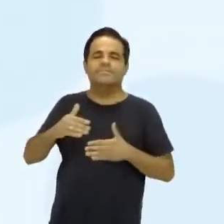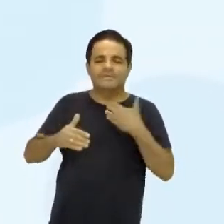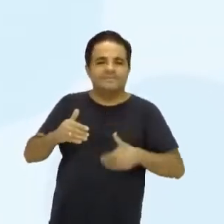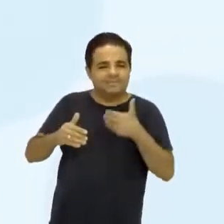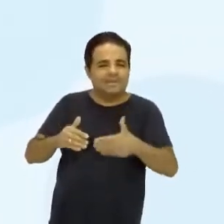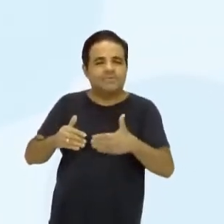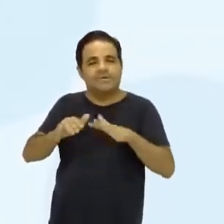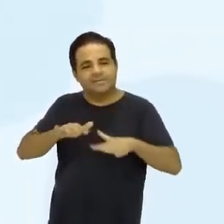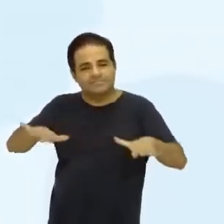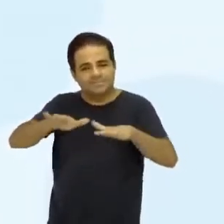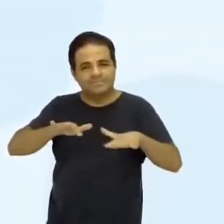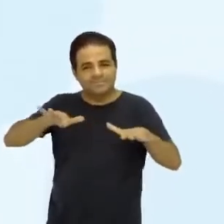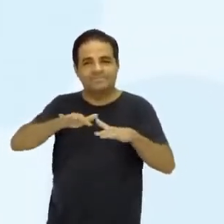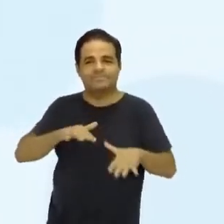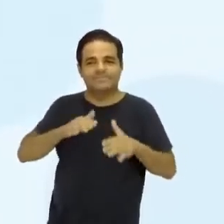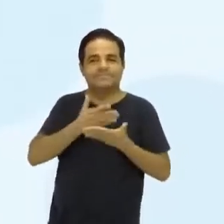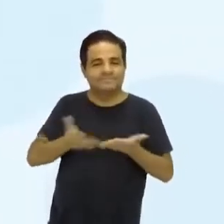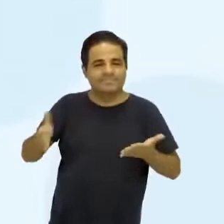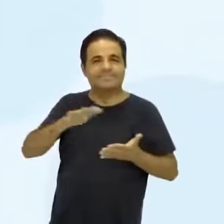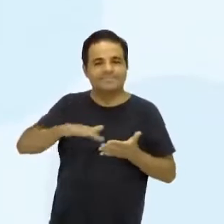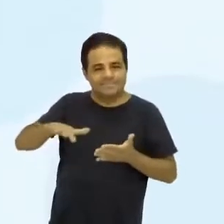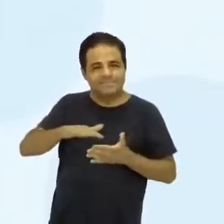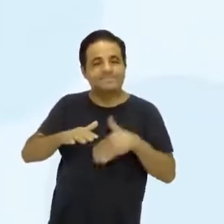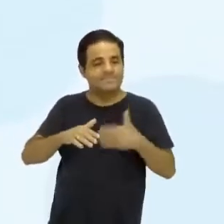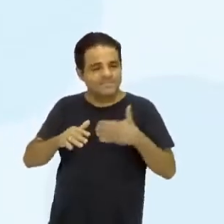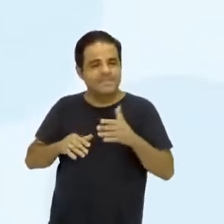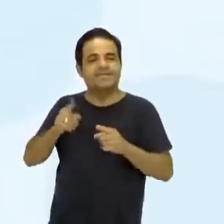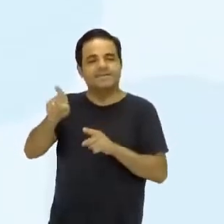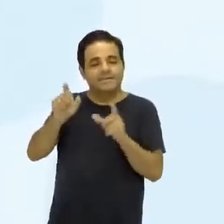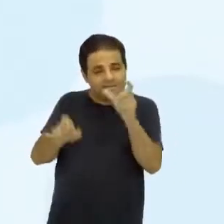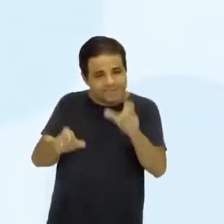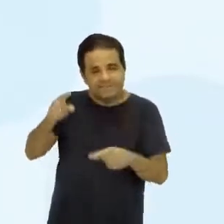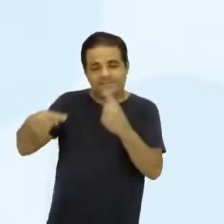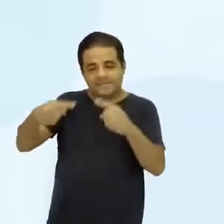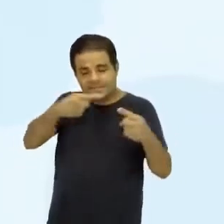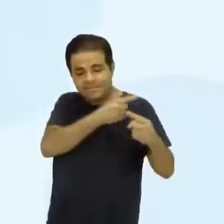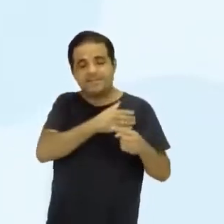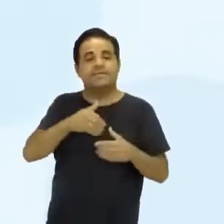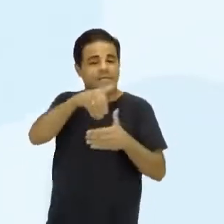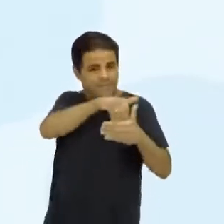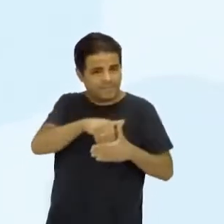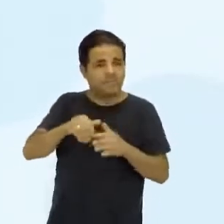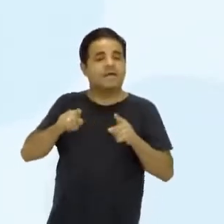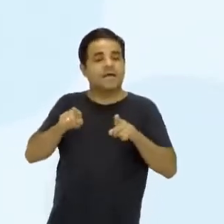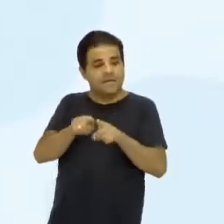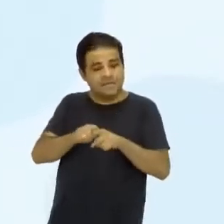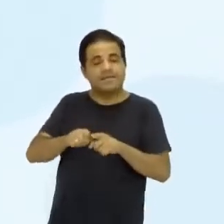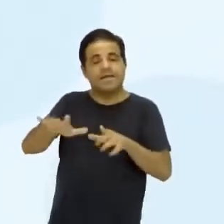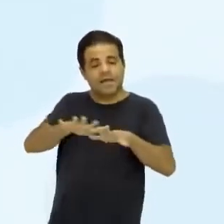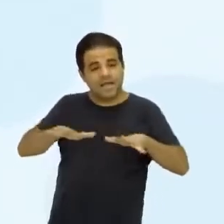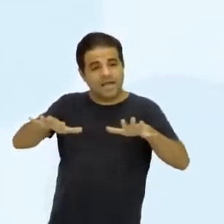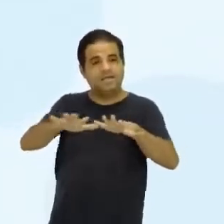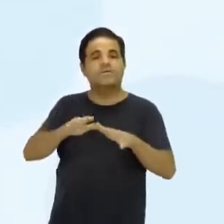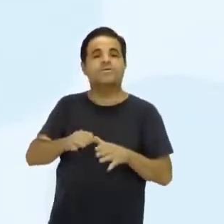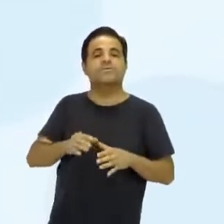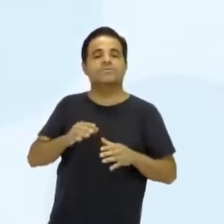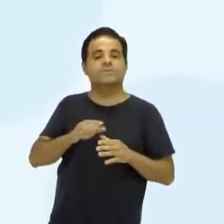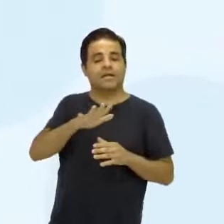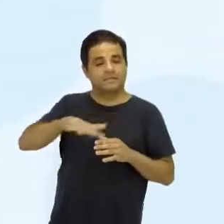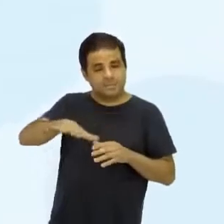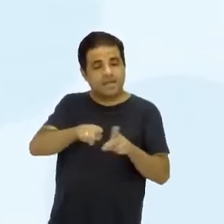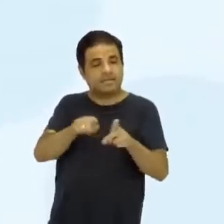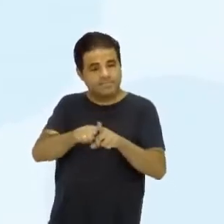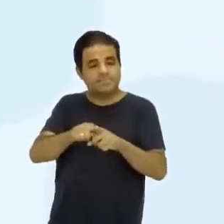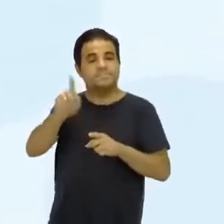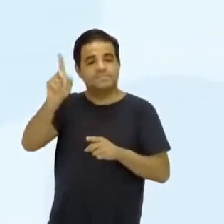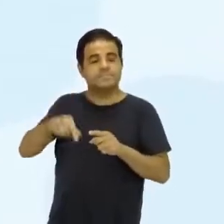resumo, é o bipartidarismo, né? Ele vai desfazer os partidos políticos e deixa somente a Arena e o MDB. A